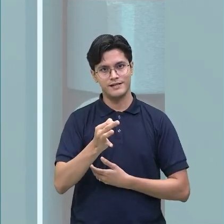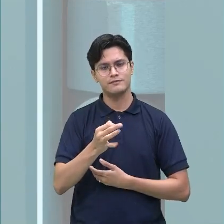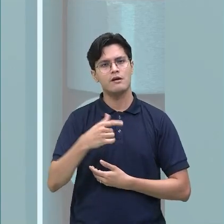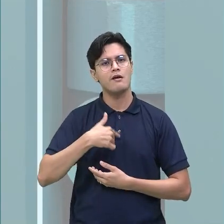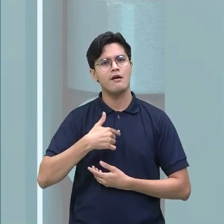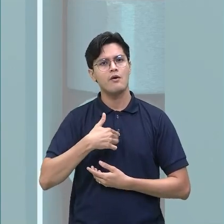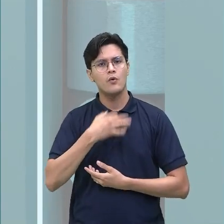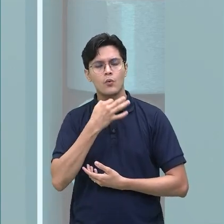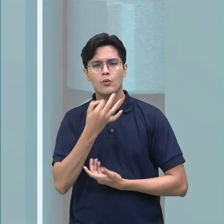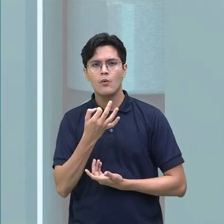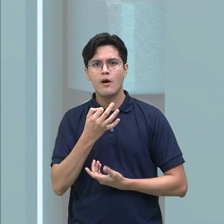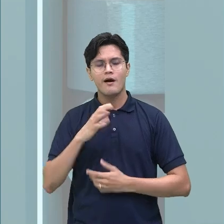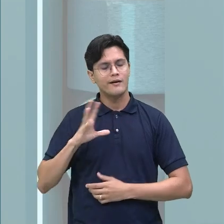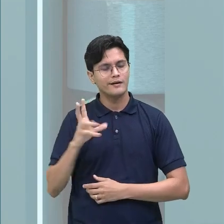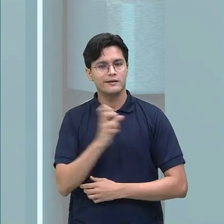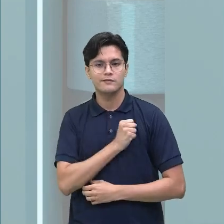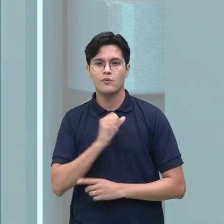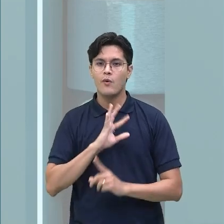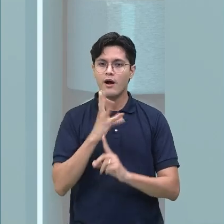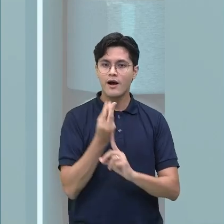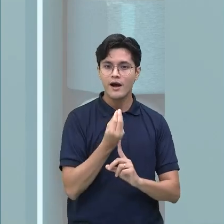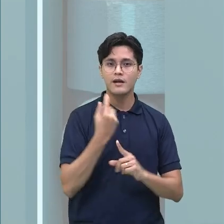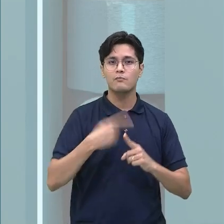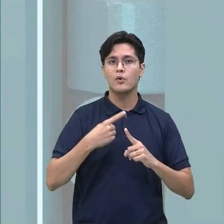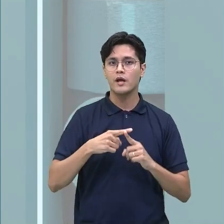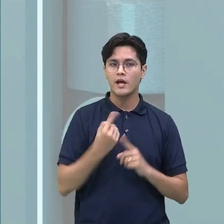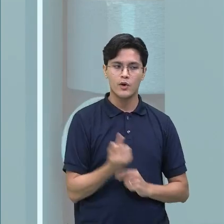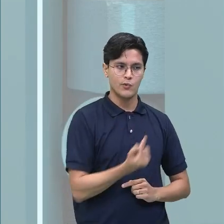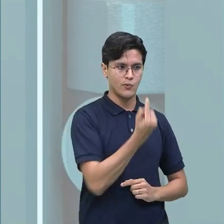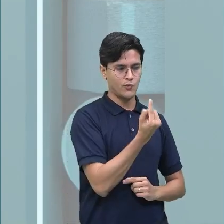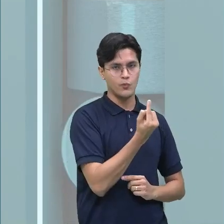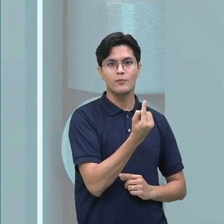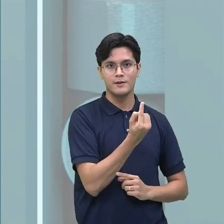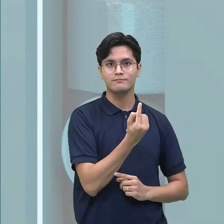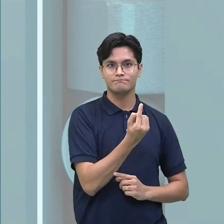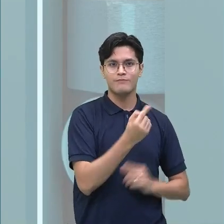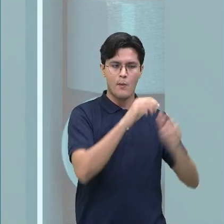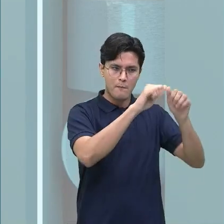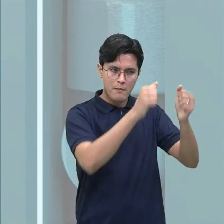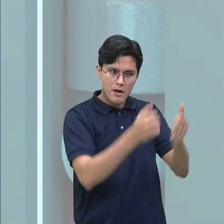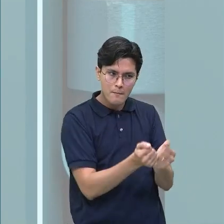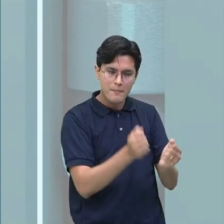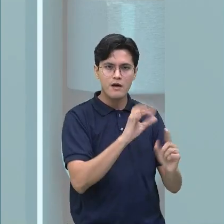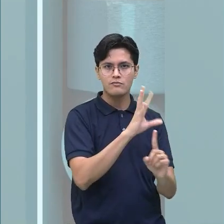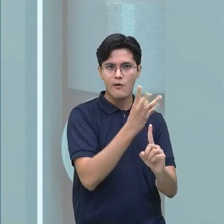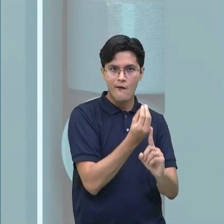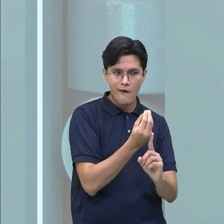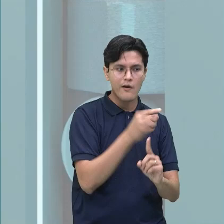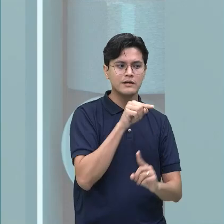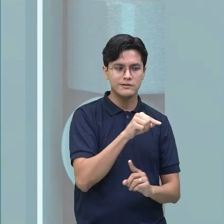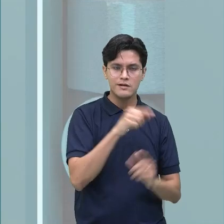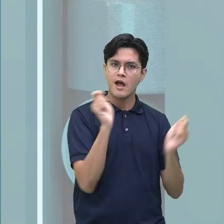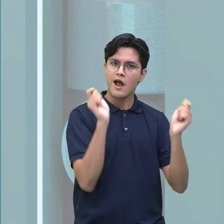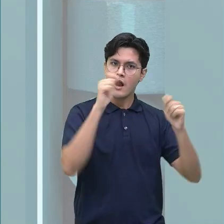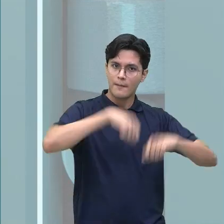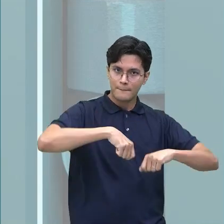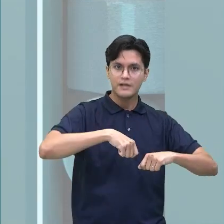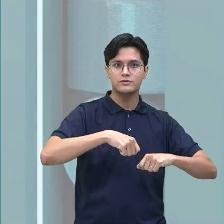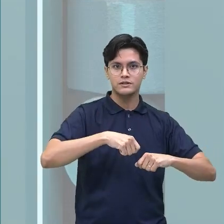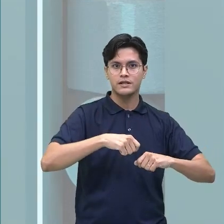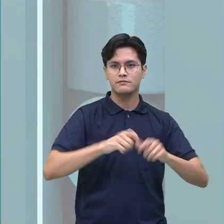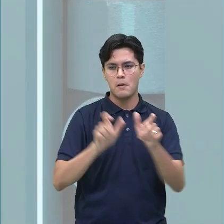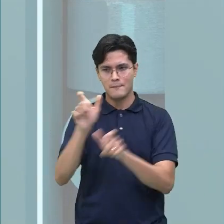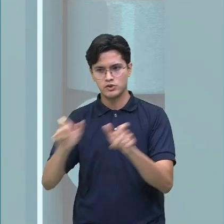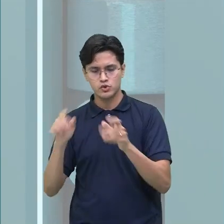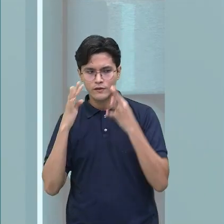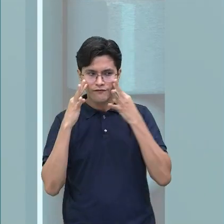uma única obra de arte ela vai causar diversas sensações em determinadas pessoas diferentes. Nem todo mundo